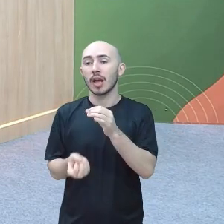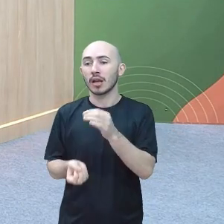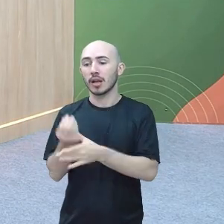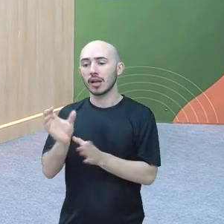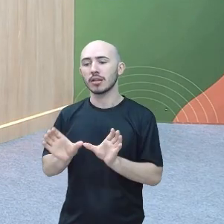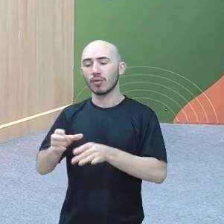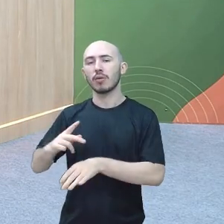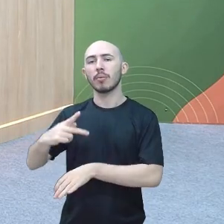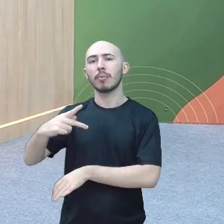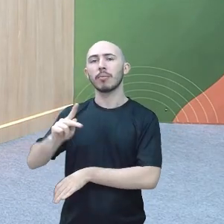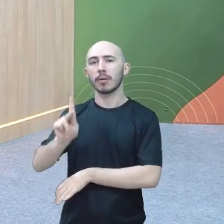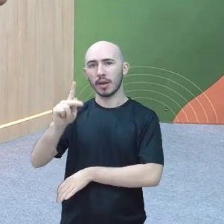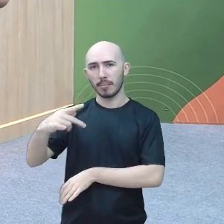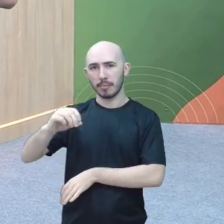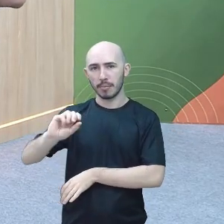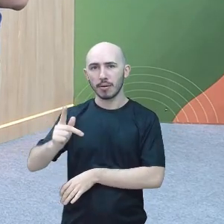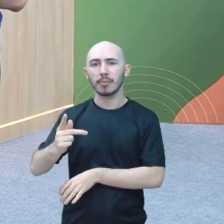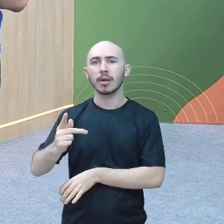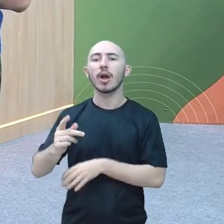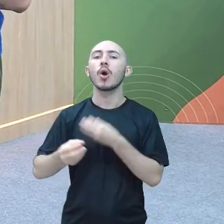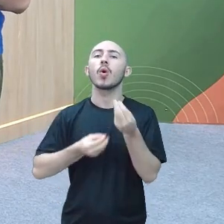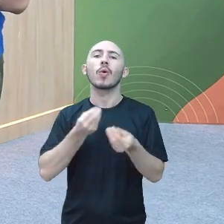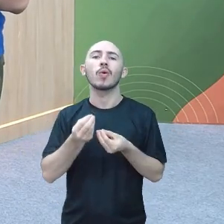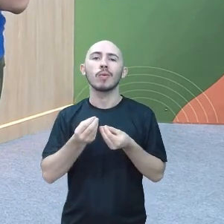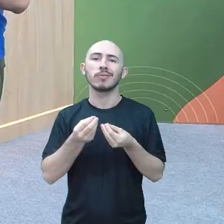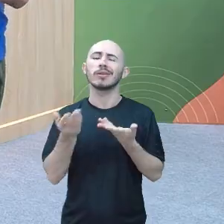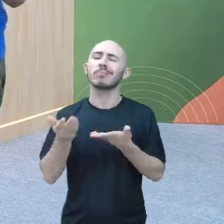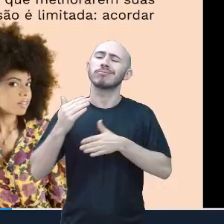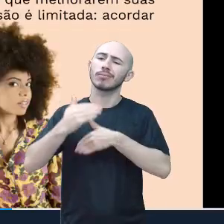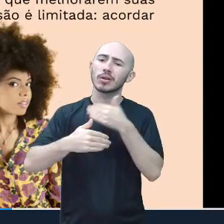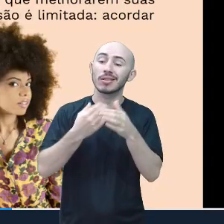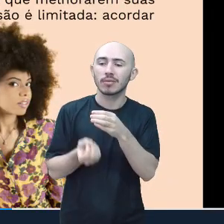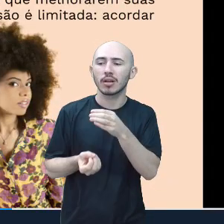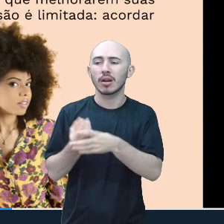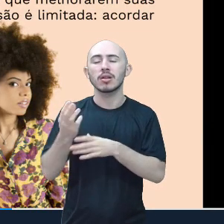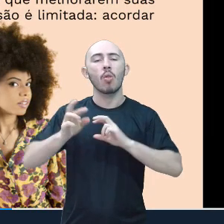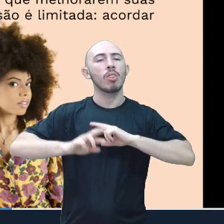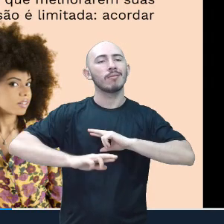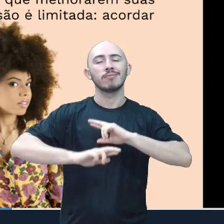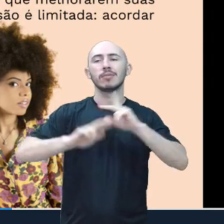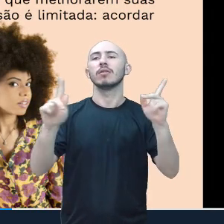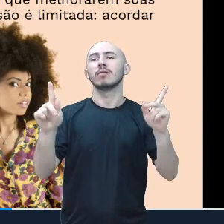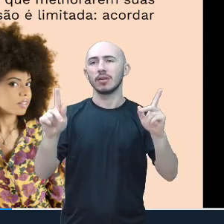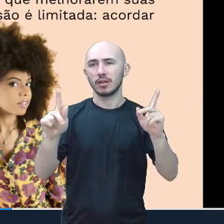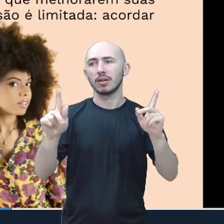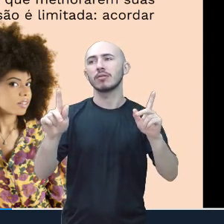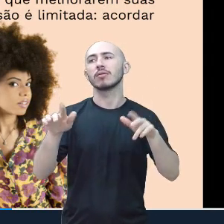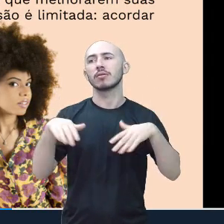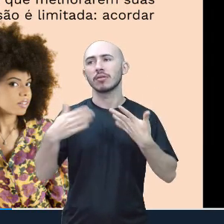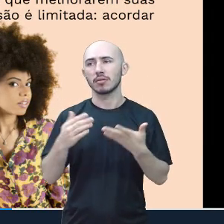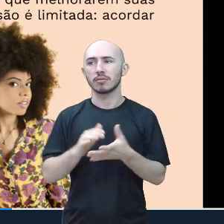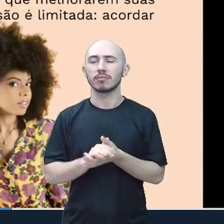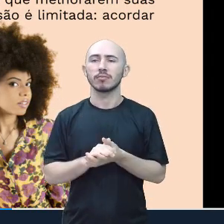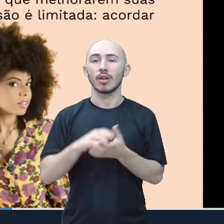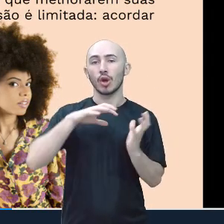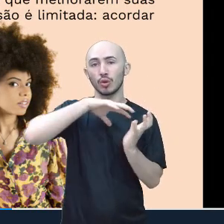de K-pop, né? O processo de criação é bem diferente, como eu falei, né? Do Oriente para o